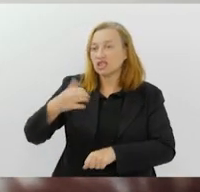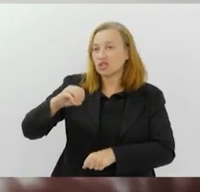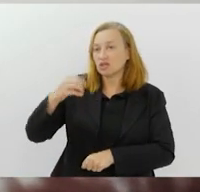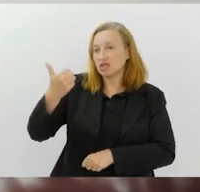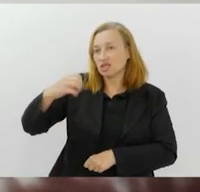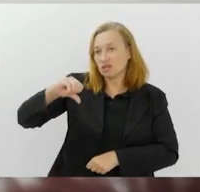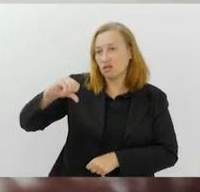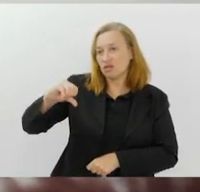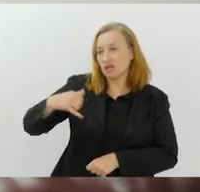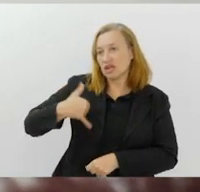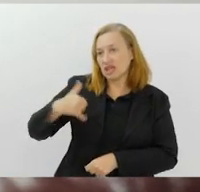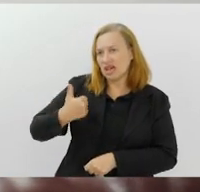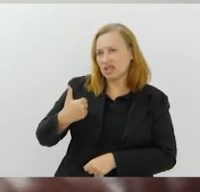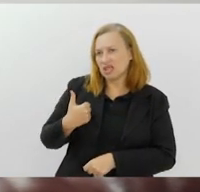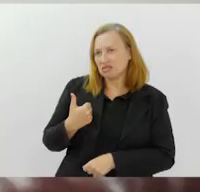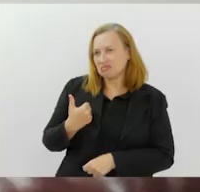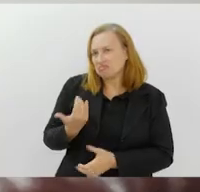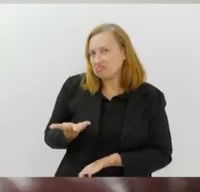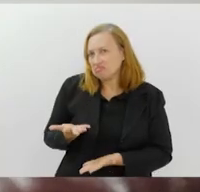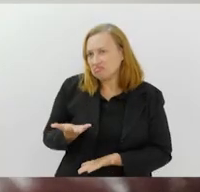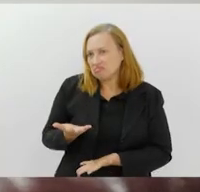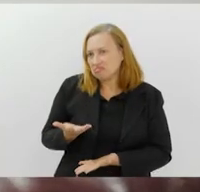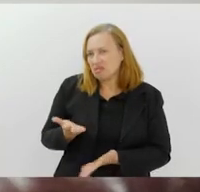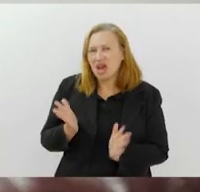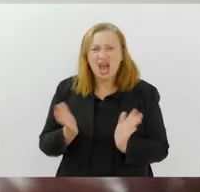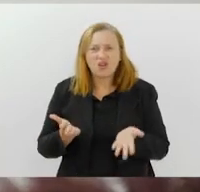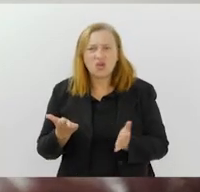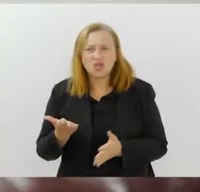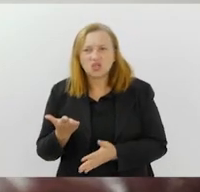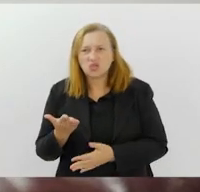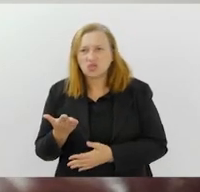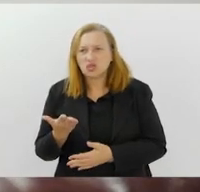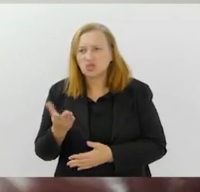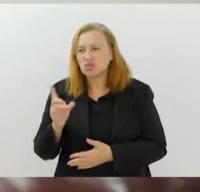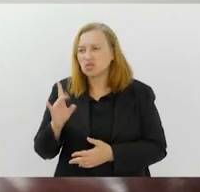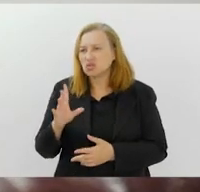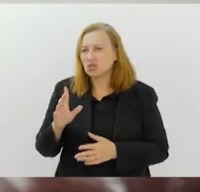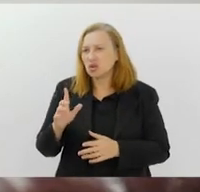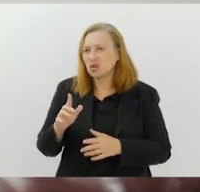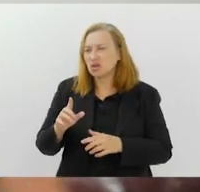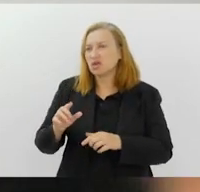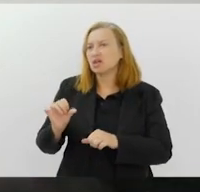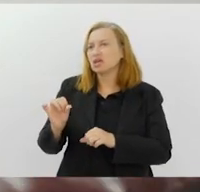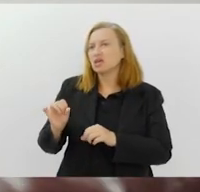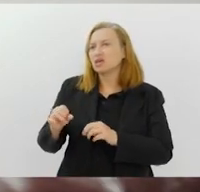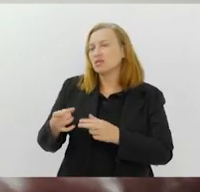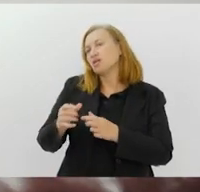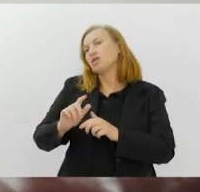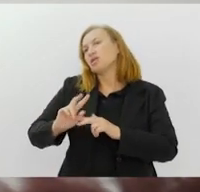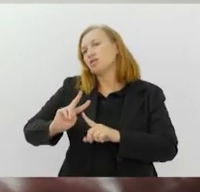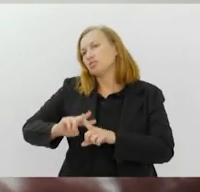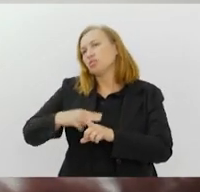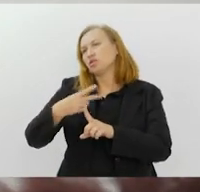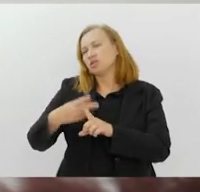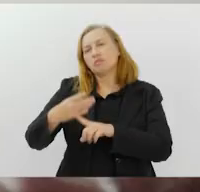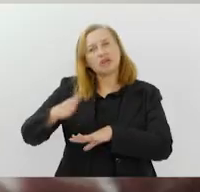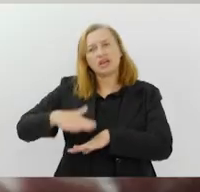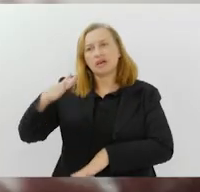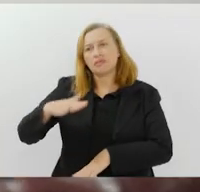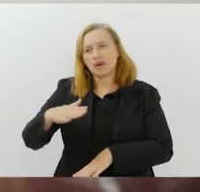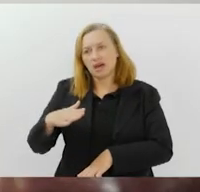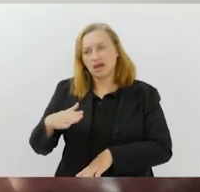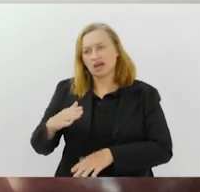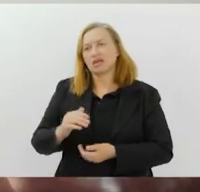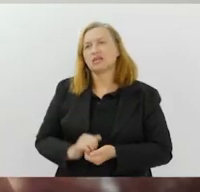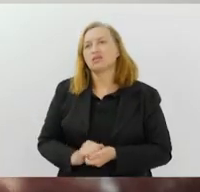19 anos agora eu só tô vendo uma aperfeiçoamento dessa abordagem e com uma nova